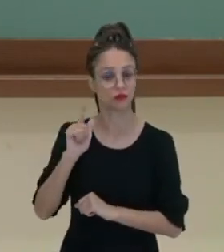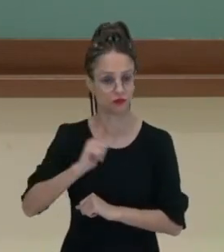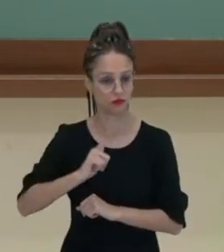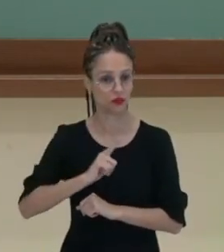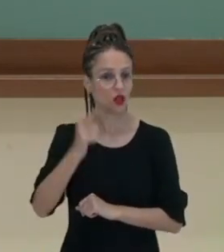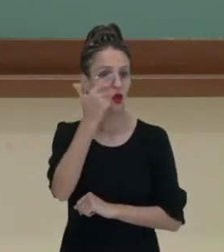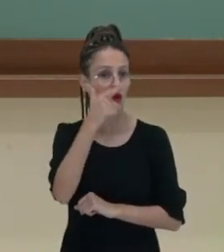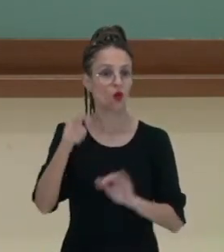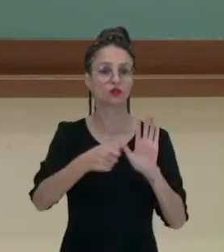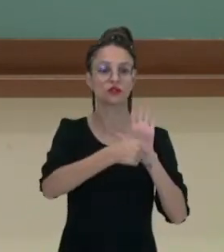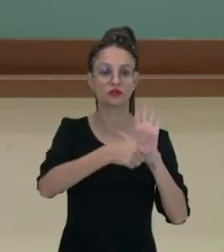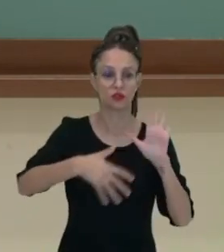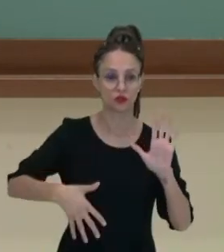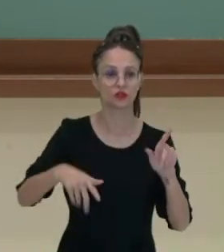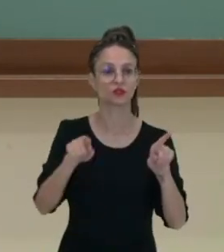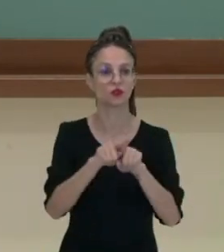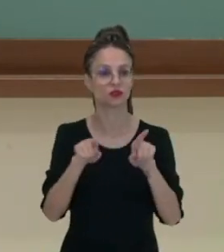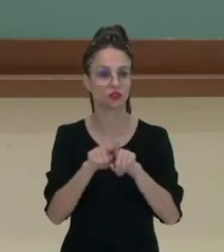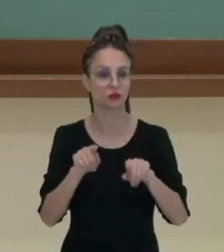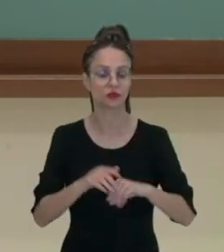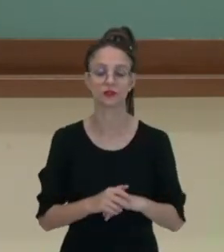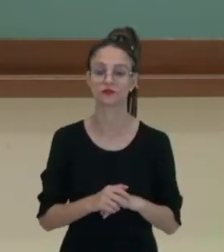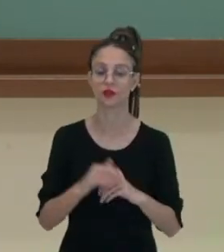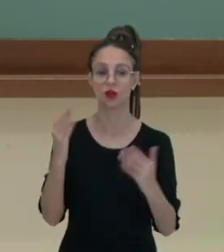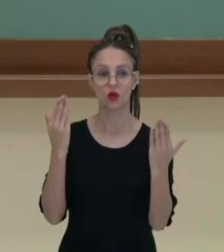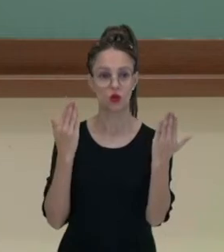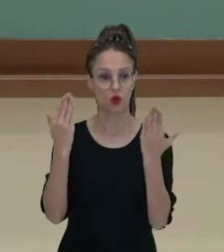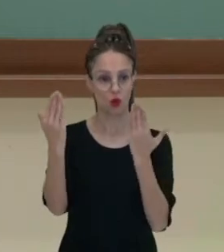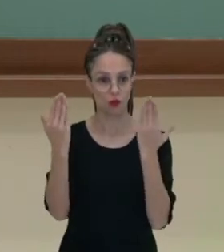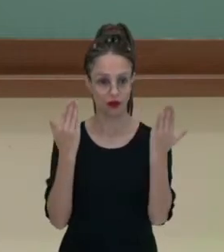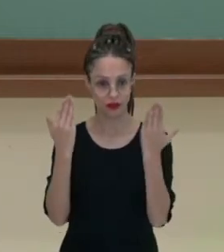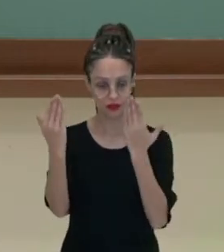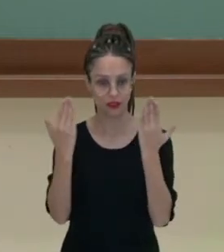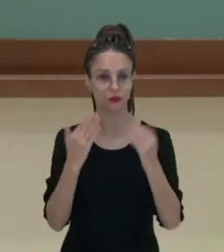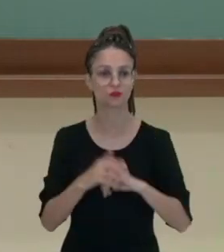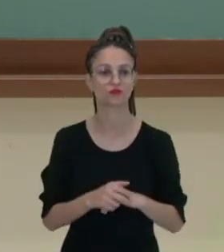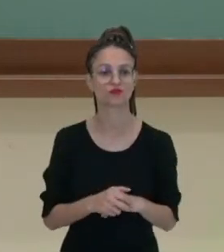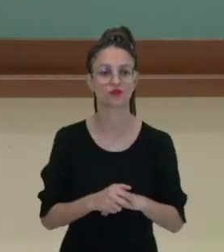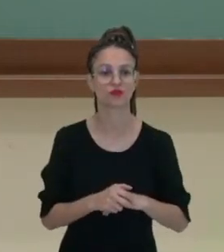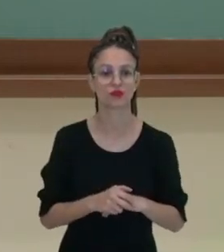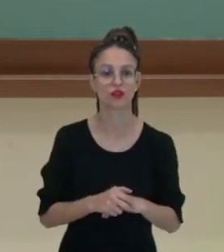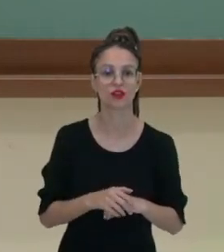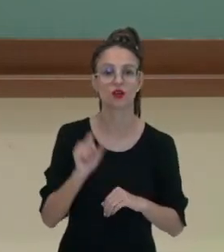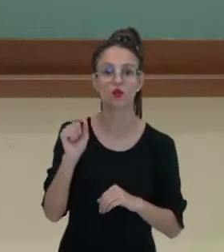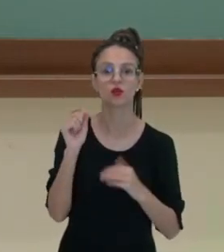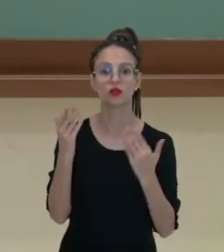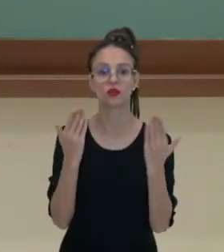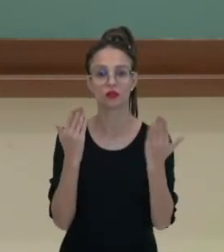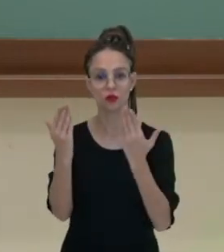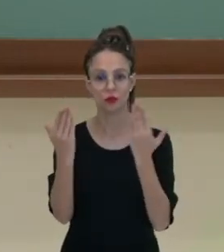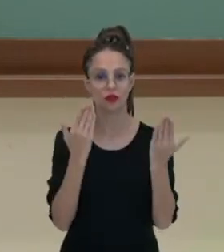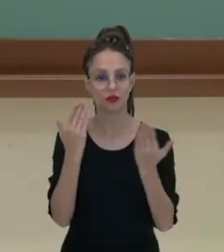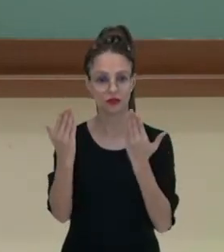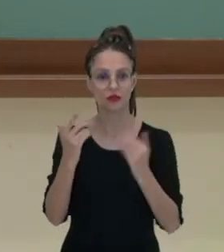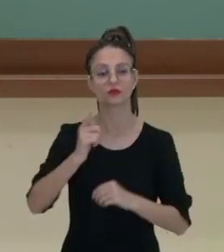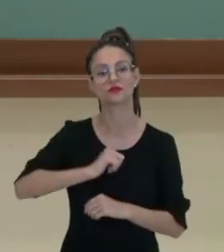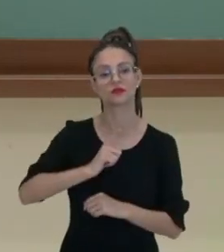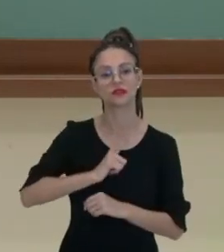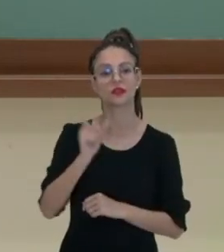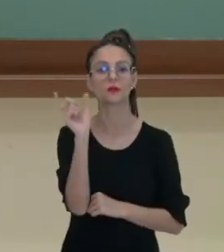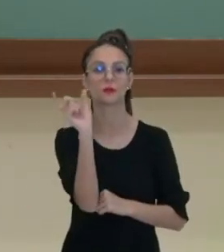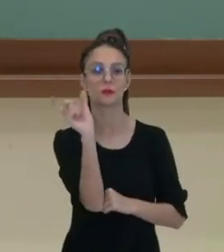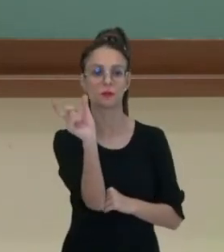outras figuras de linguagem. A comparação, e quando eu tenho uma comparação, eu vou ter sempre a